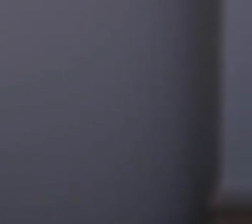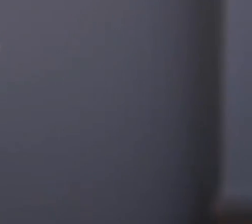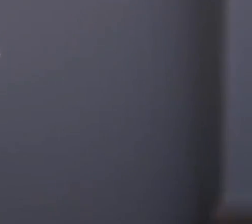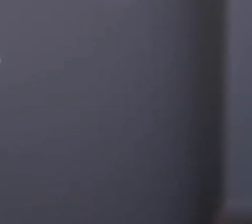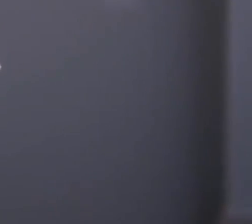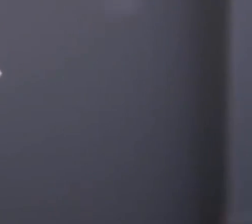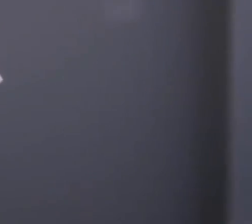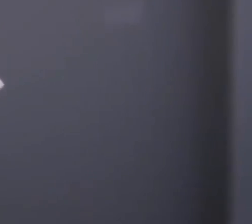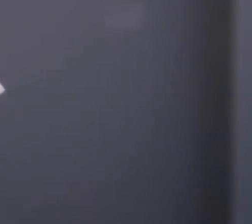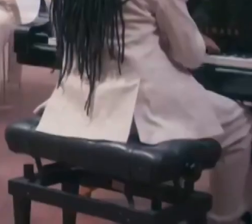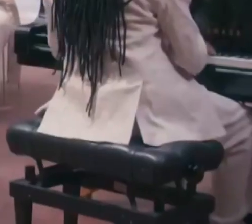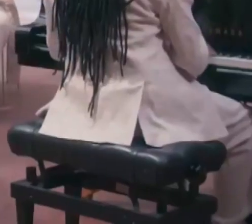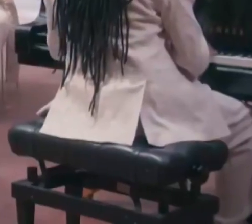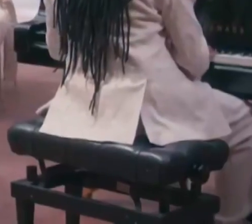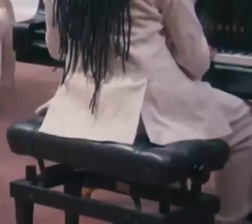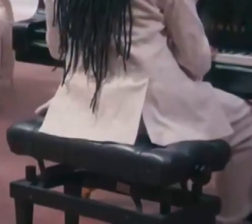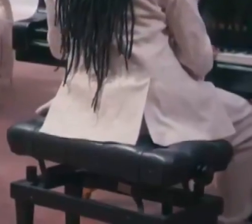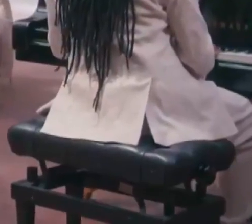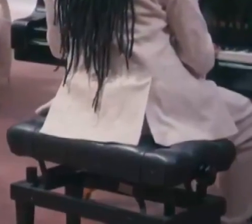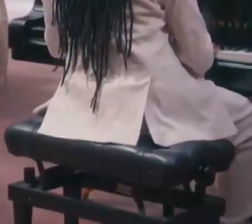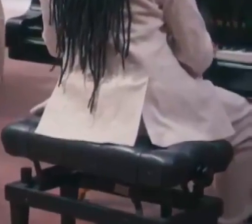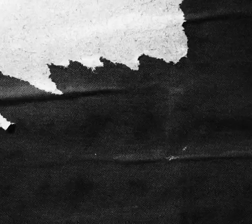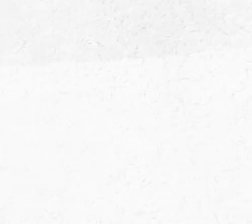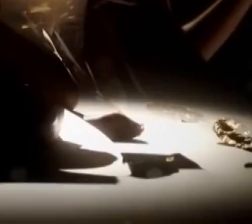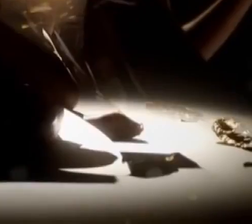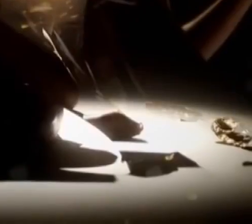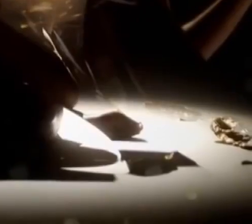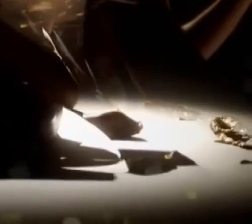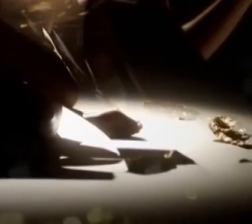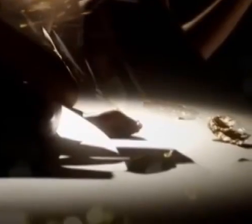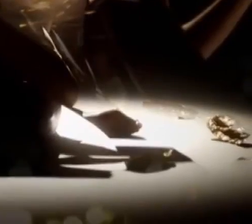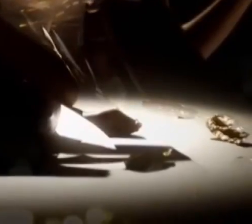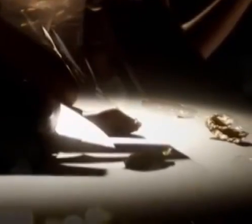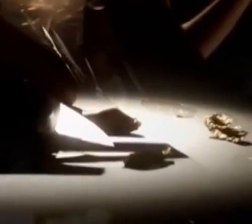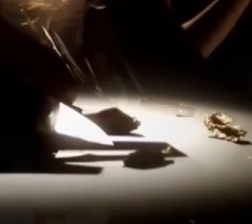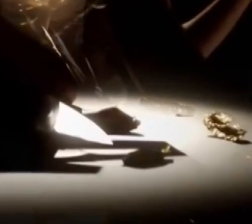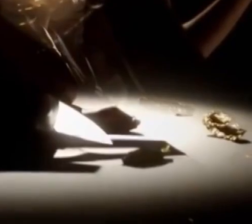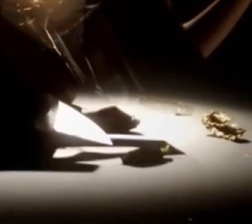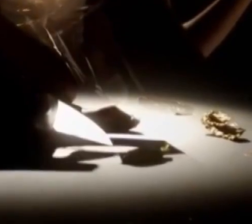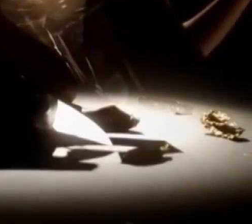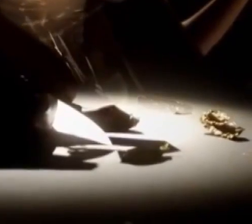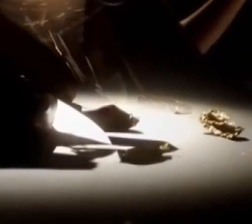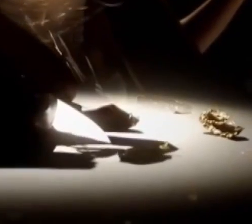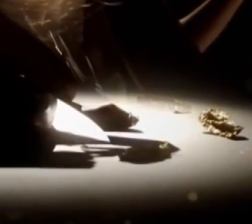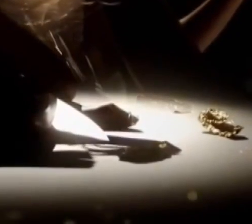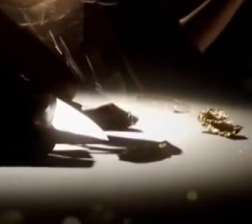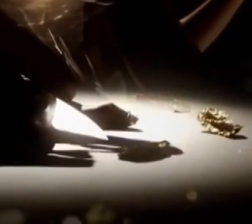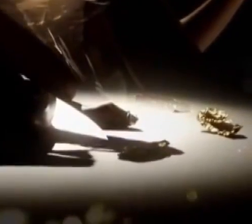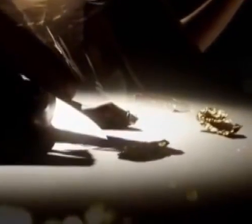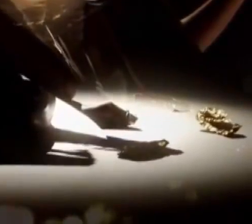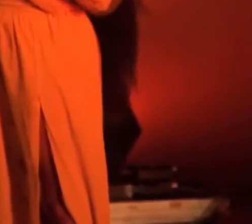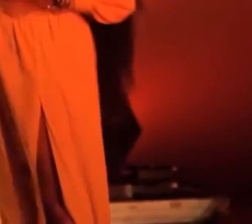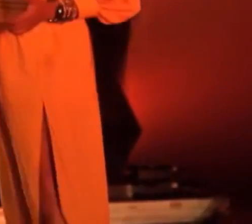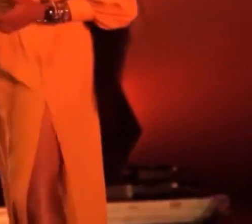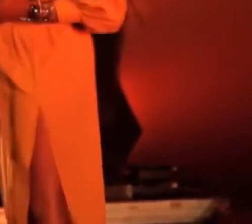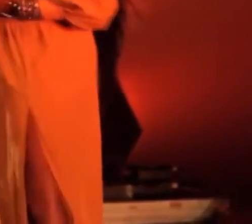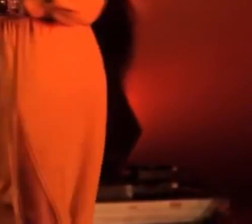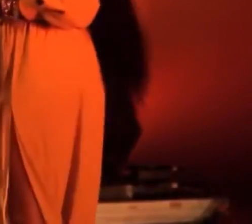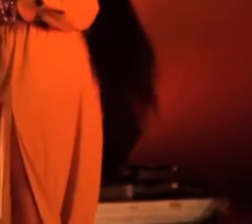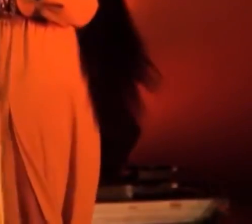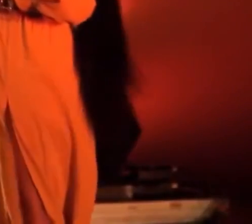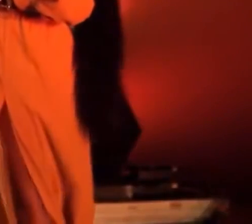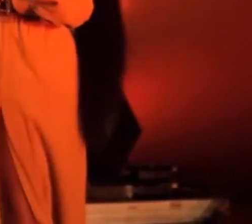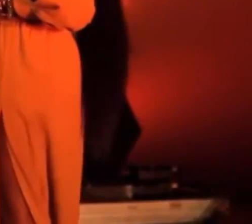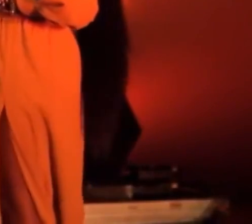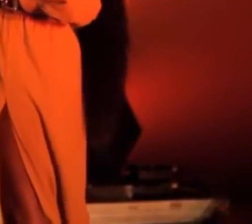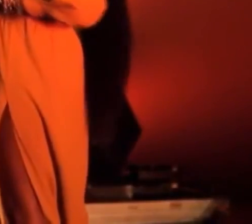de pé, a gente segue em frente. De cabeça erguida e sonhos pra viver, nada segura a gente, ninguém